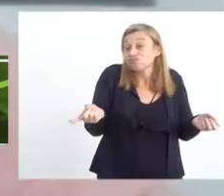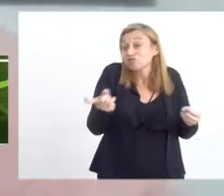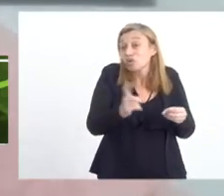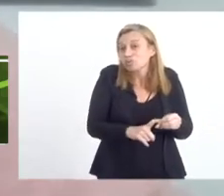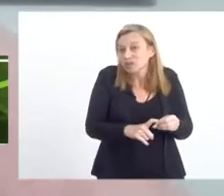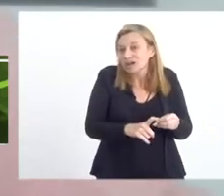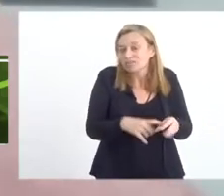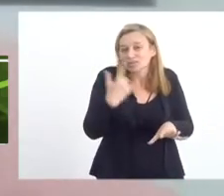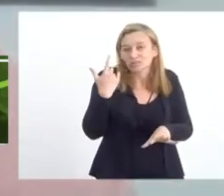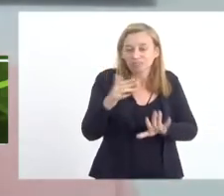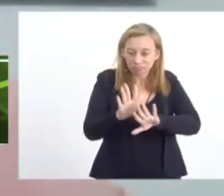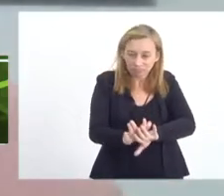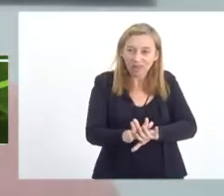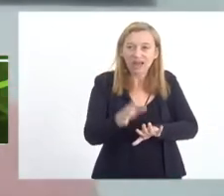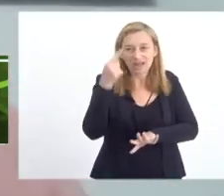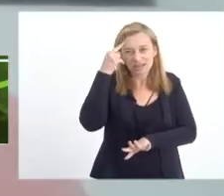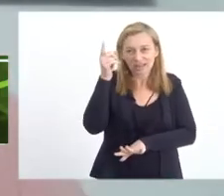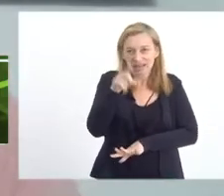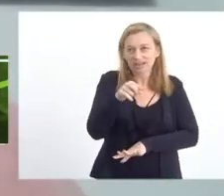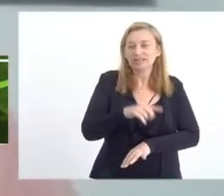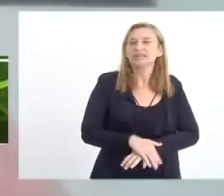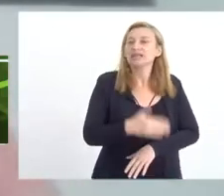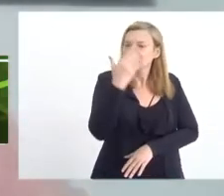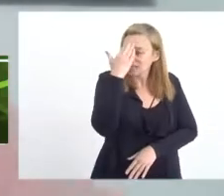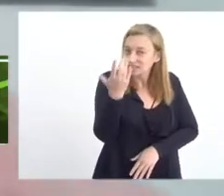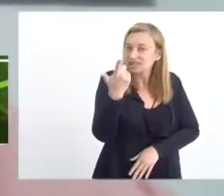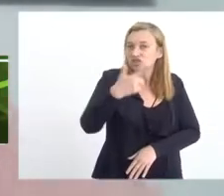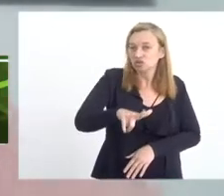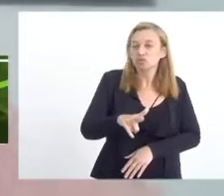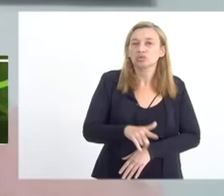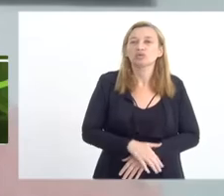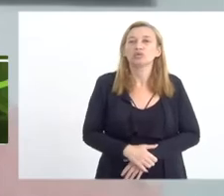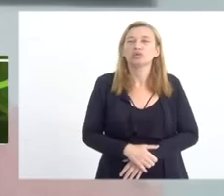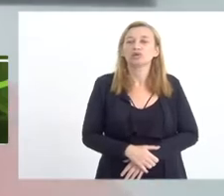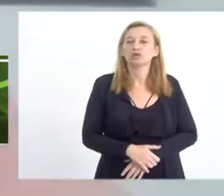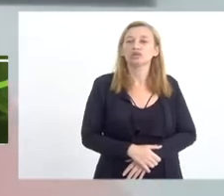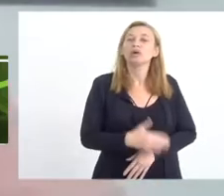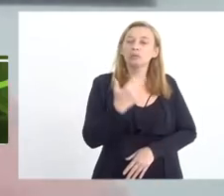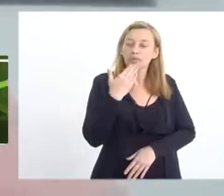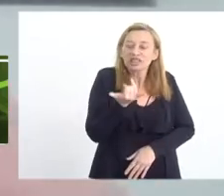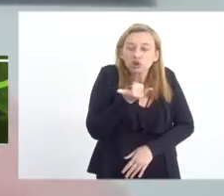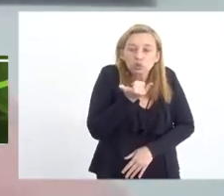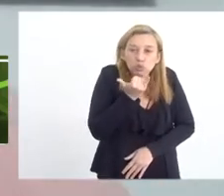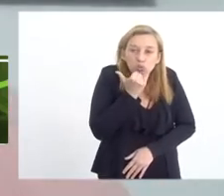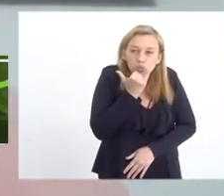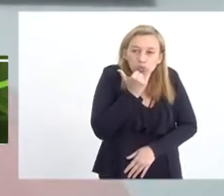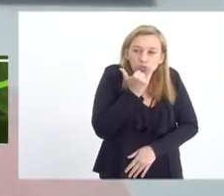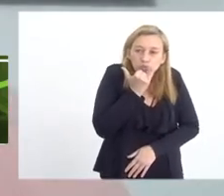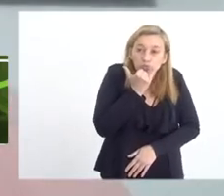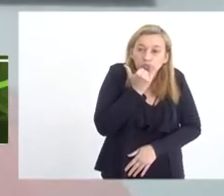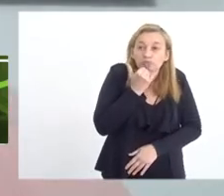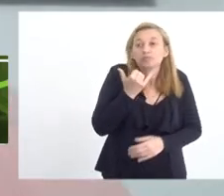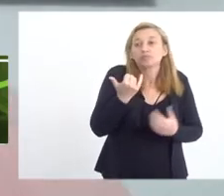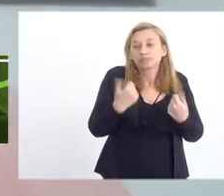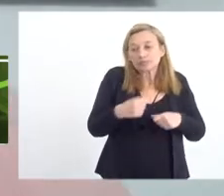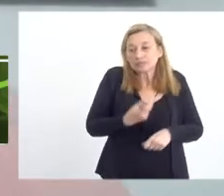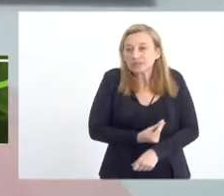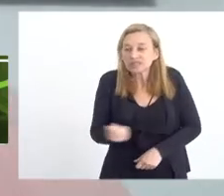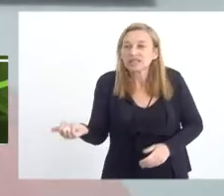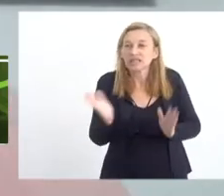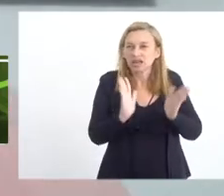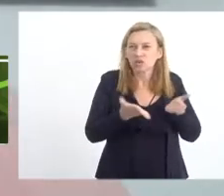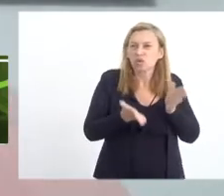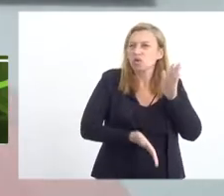atrás. Então a ideia é essa, tá, deputada? Agradecer mais uma vez e vou pedir desculpa, né? Mas eu tenho que sair agora,